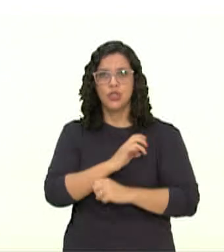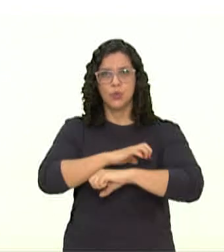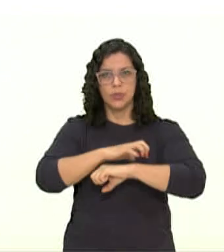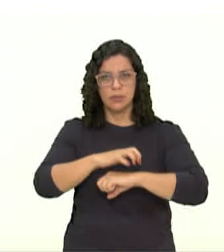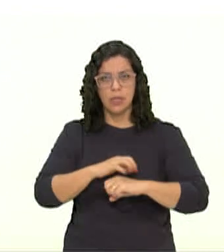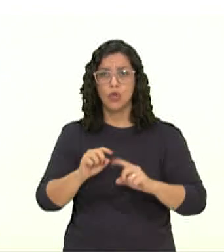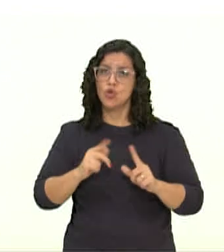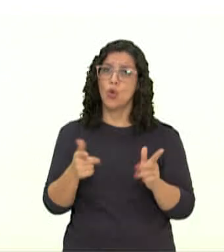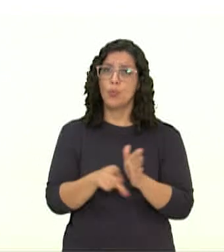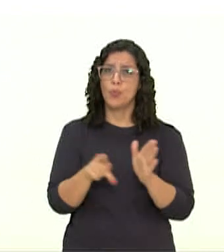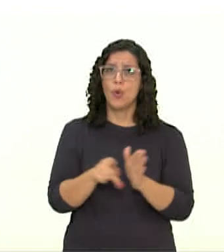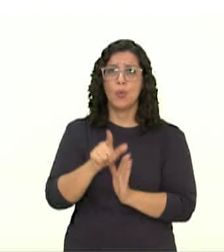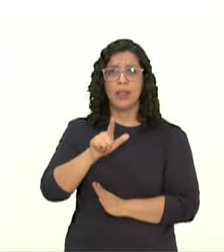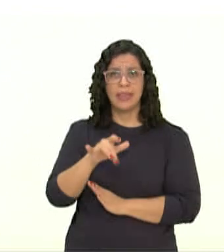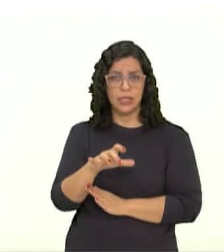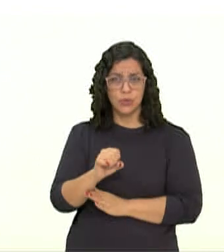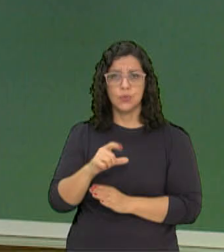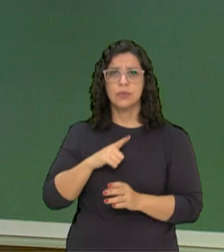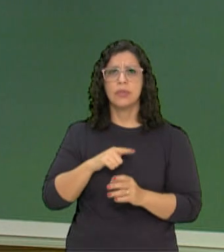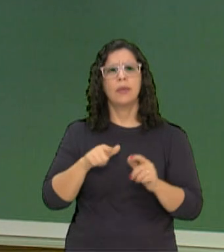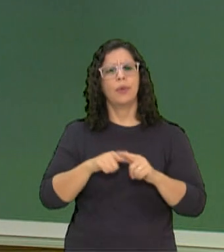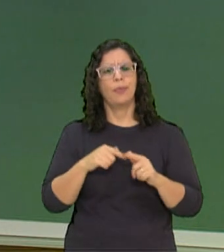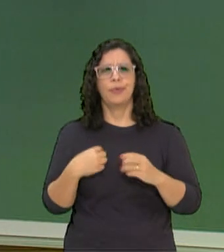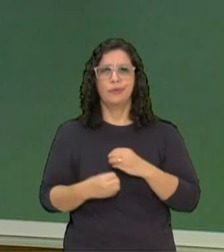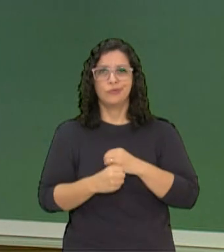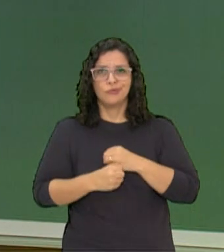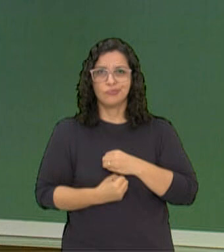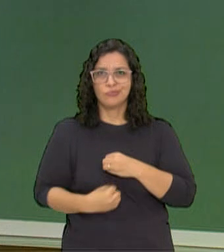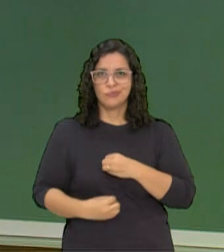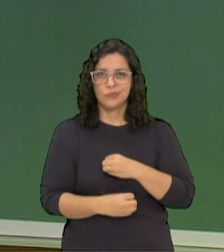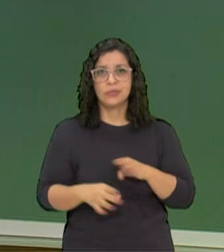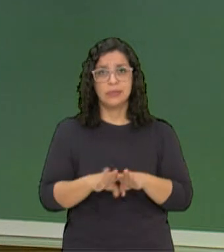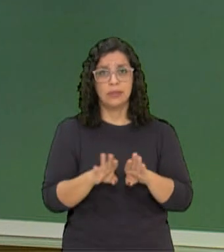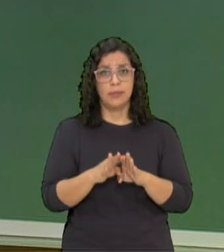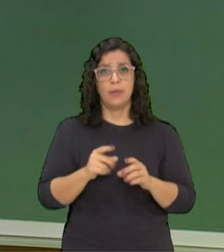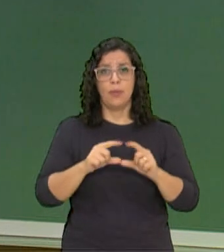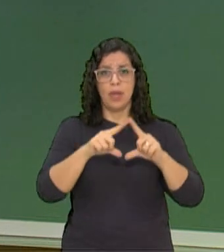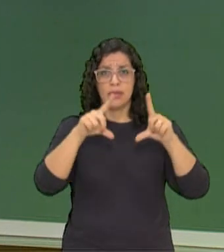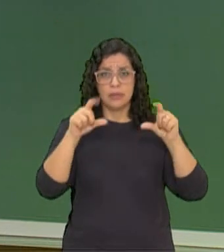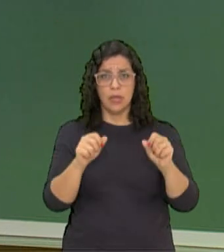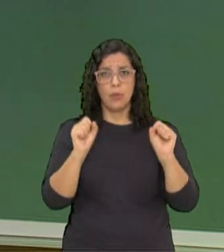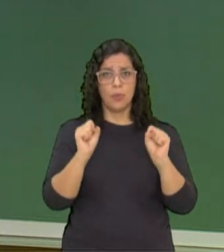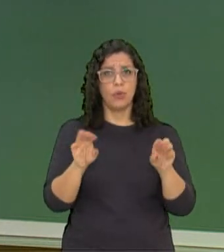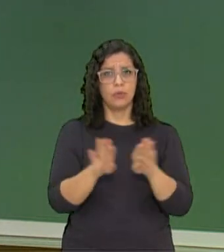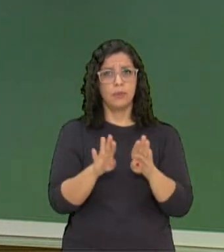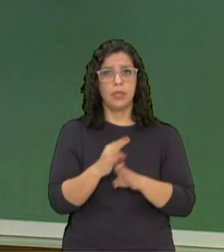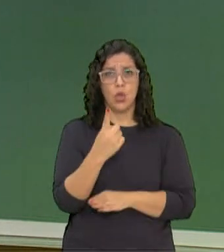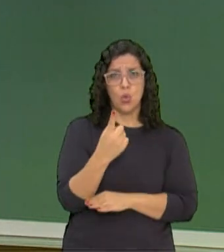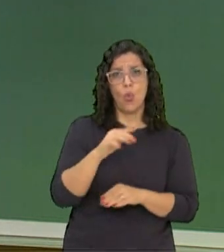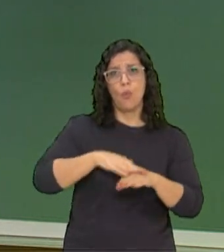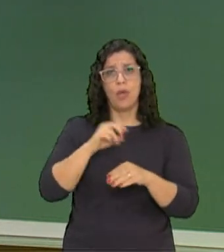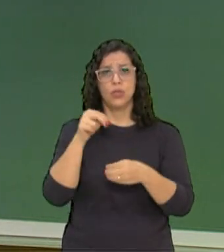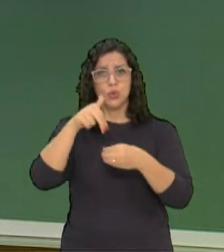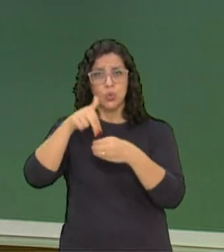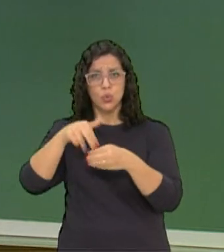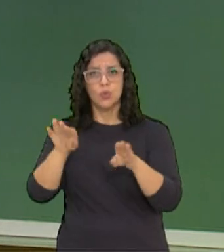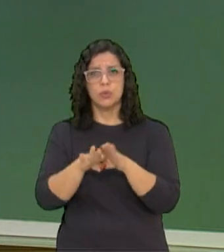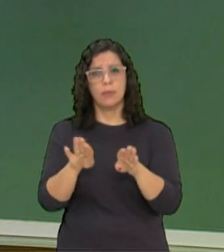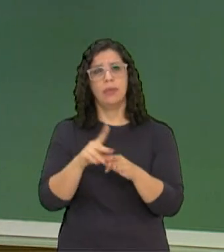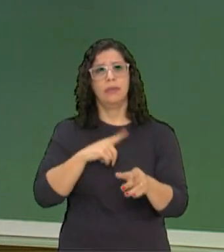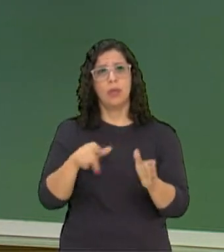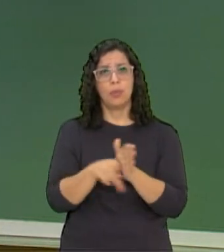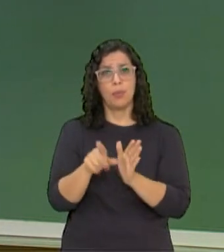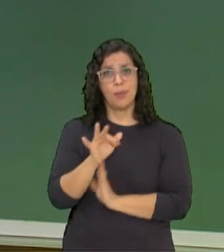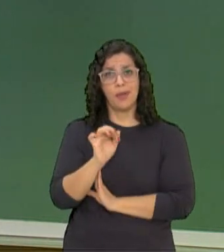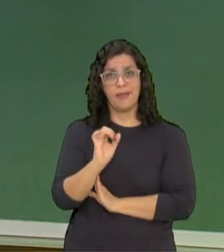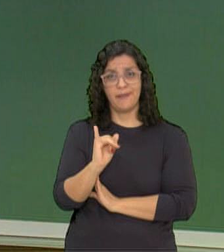ou não estriado, também chamado de liso. Suas células são alongadas, podendo ter de um ou mais núcleos e também são chamadas de